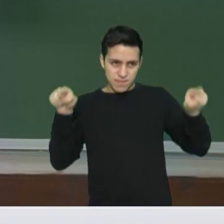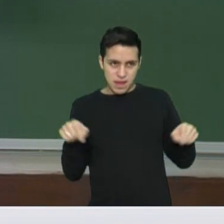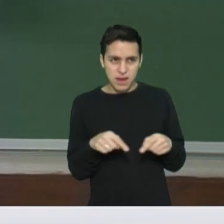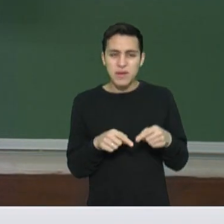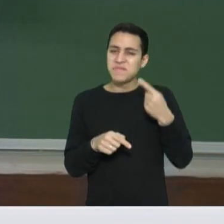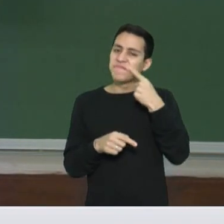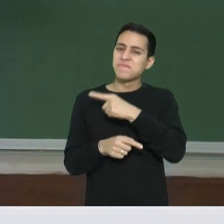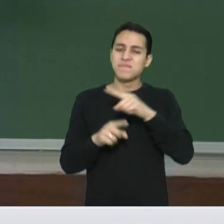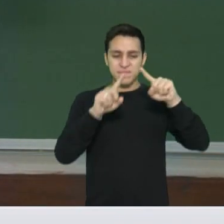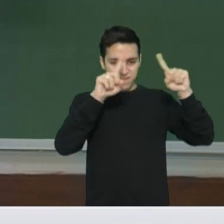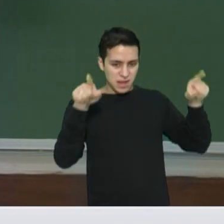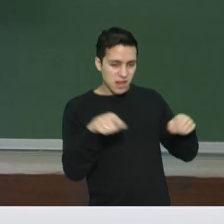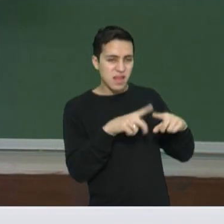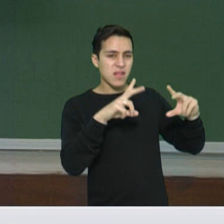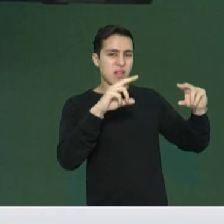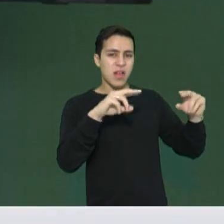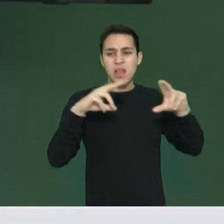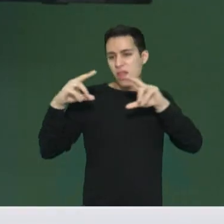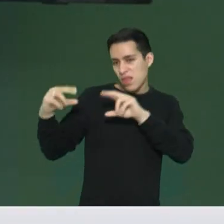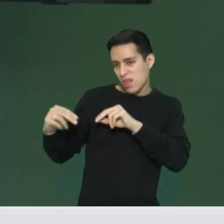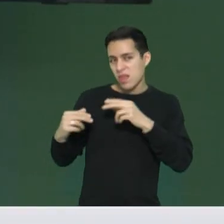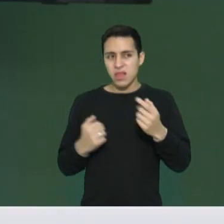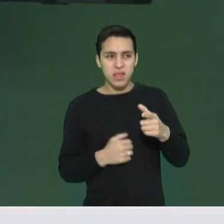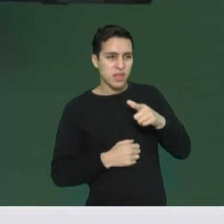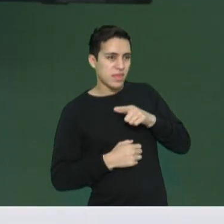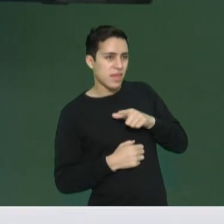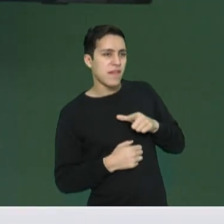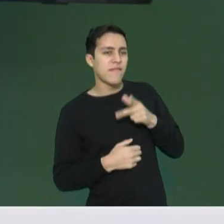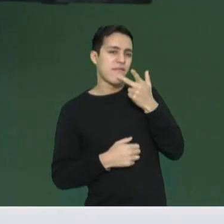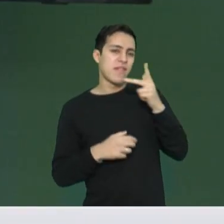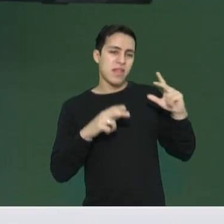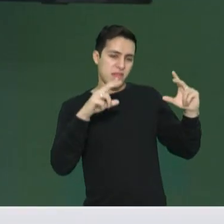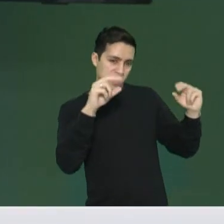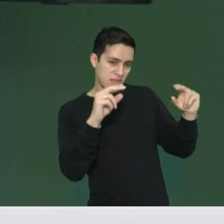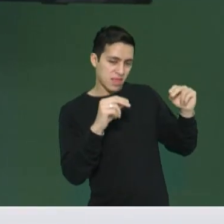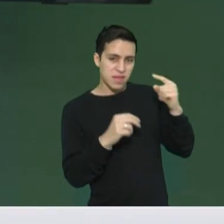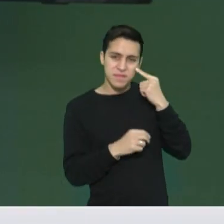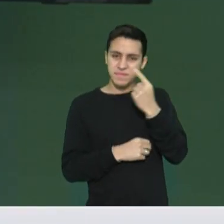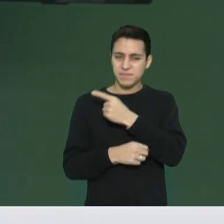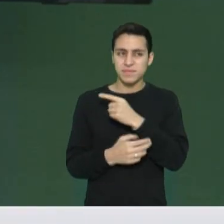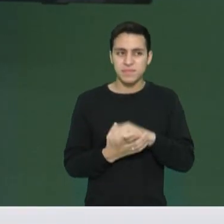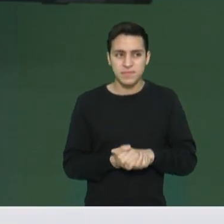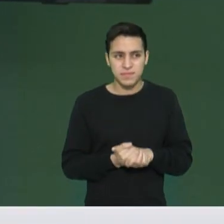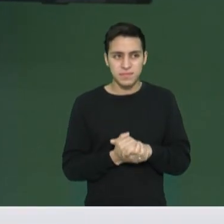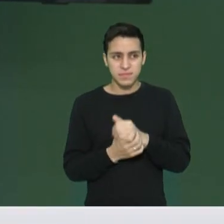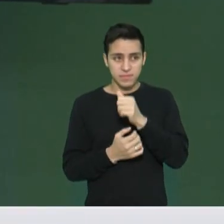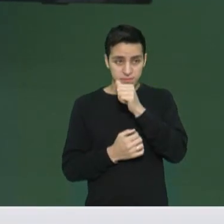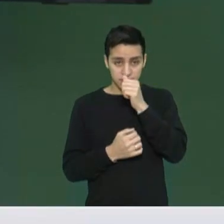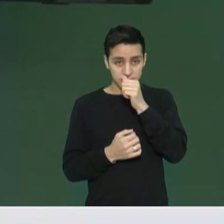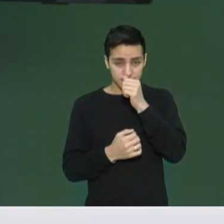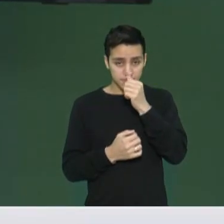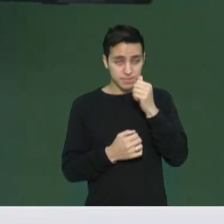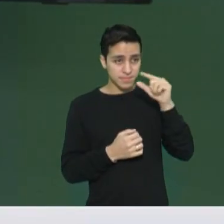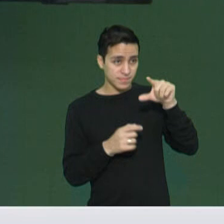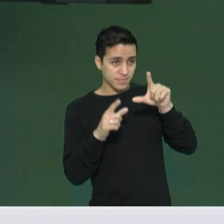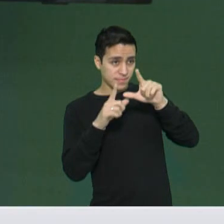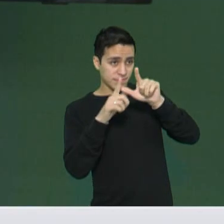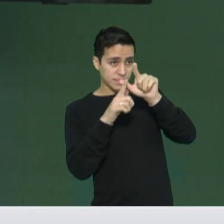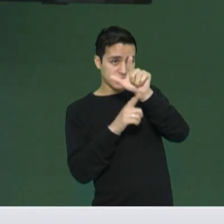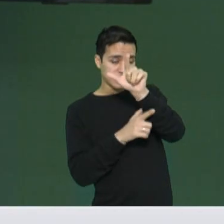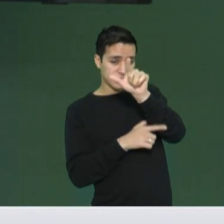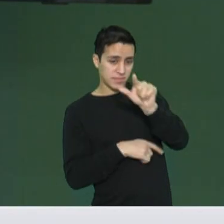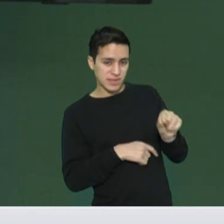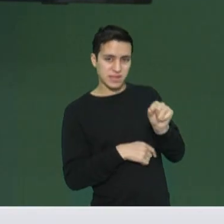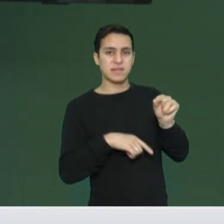lá os balões, né? Aqui a gente tem um balão da fala. Vocês estão vendo que o rabicho desse balão, ele